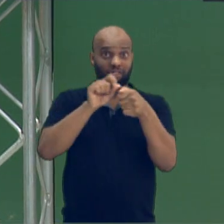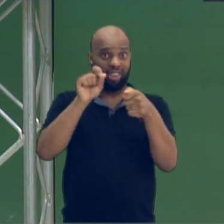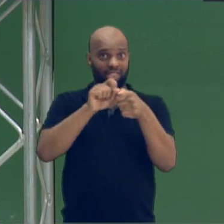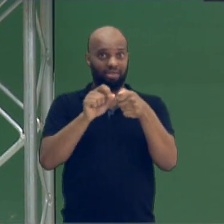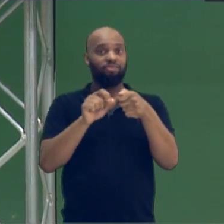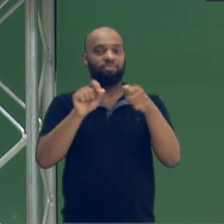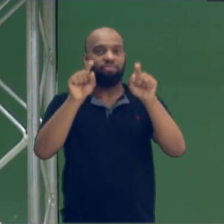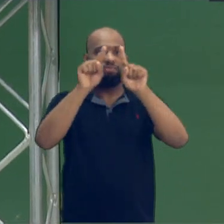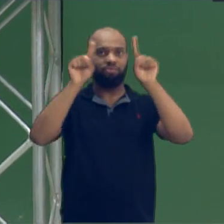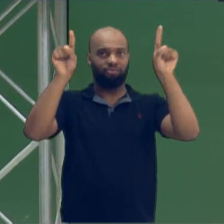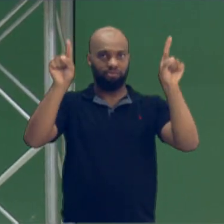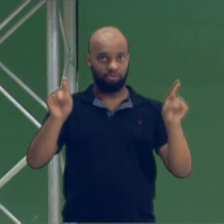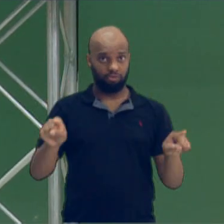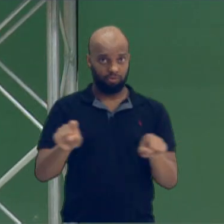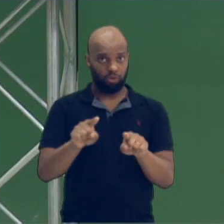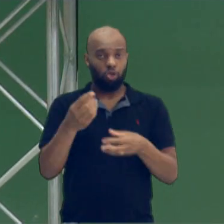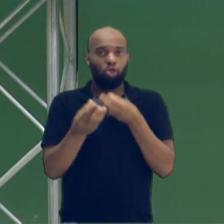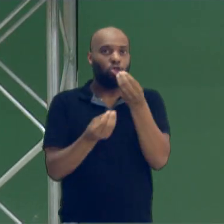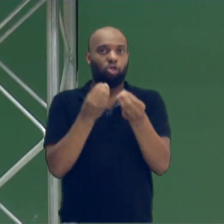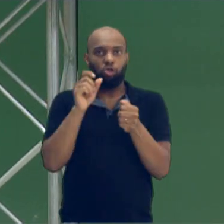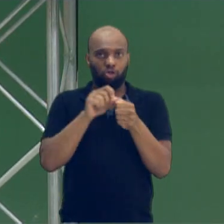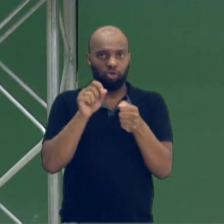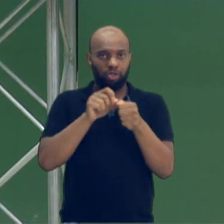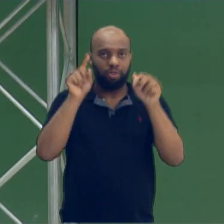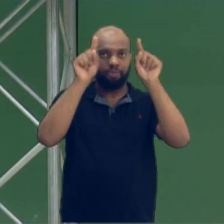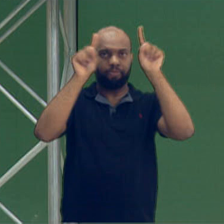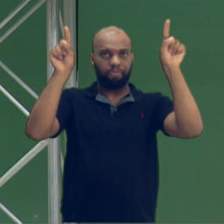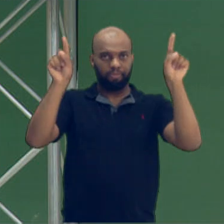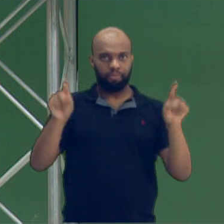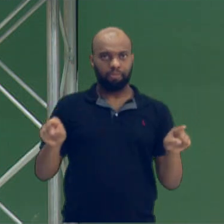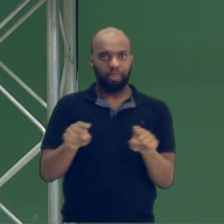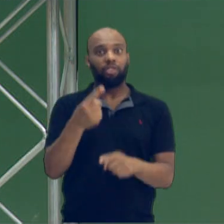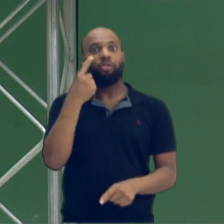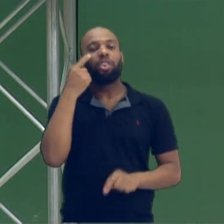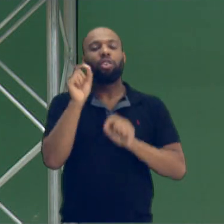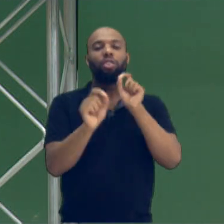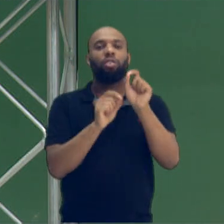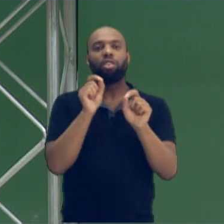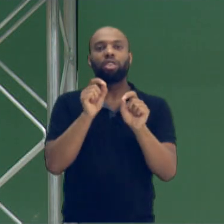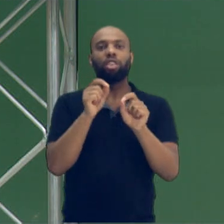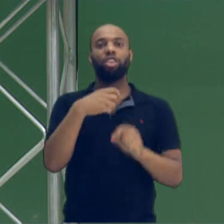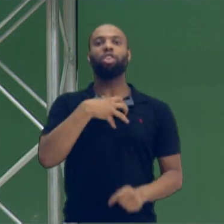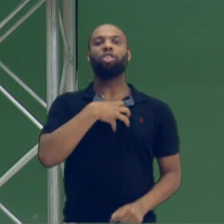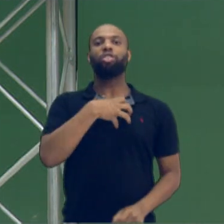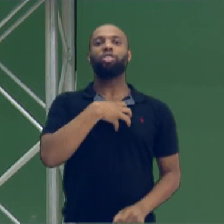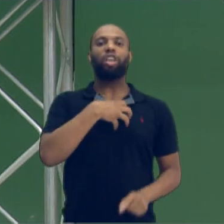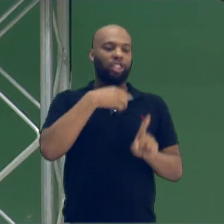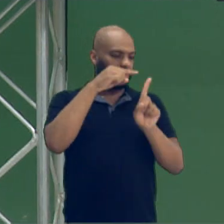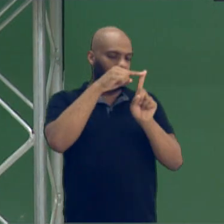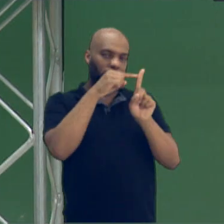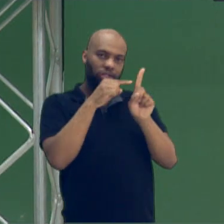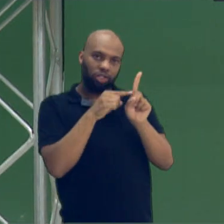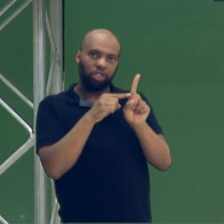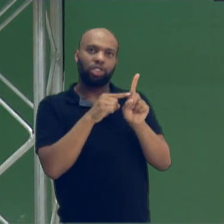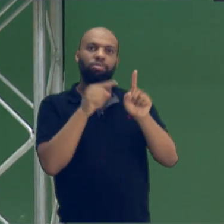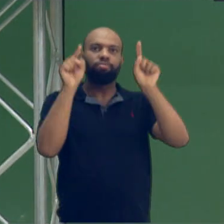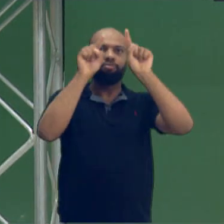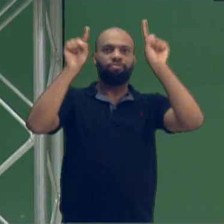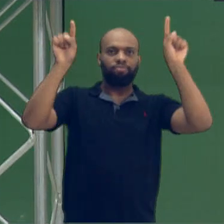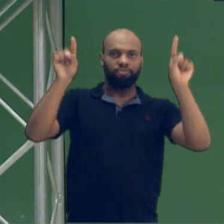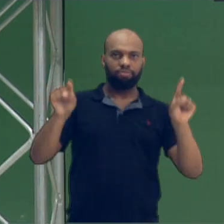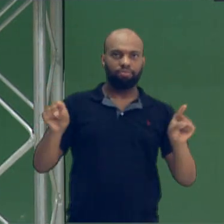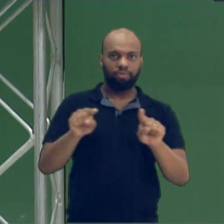tá certo? Para a gente poder construir a matriz, o que a gente vai verificar? Qual a ordem da matriz? Então, a gente vai precisar montar uma